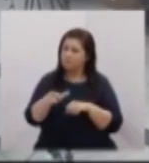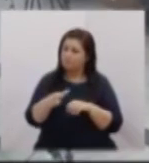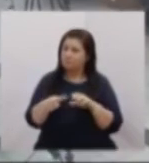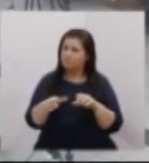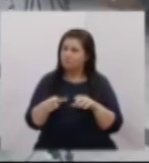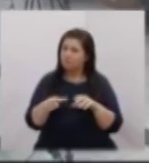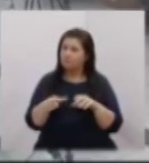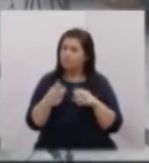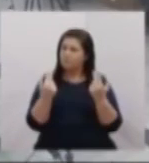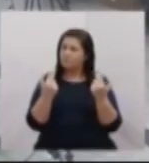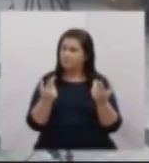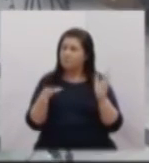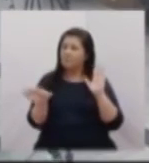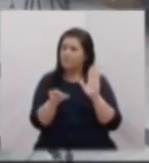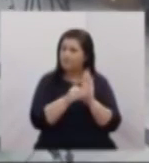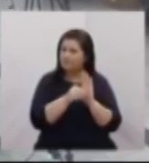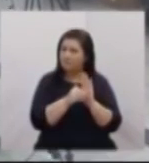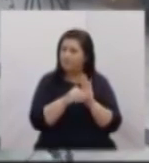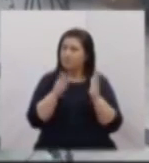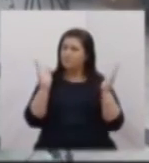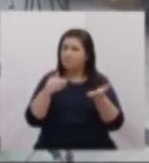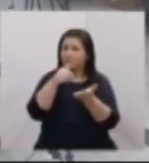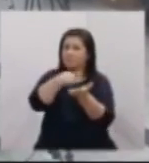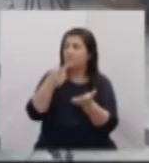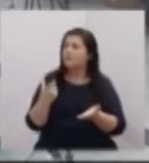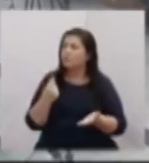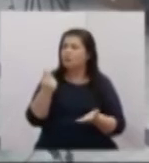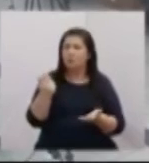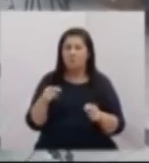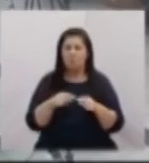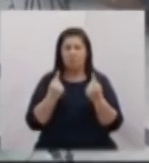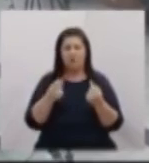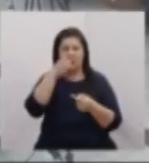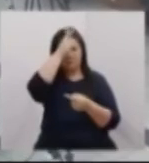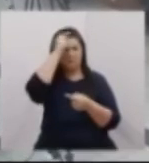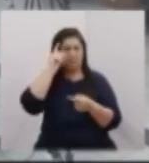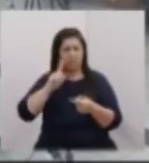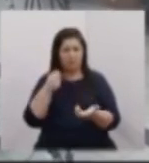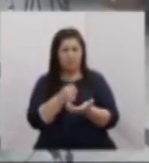chegou ao final, né? Então, nós precisamos aqui, os vereadores, e isso não se trata de